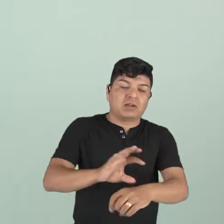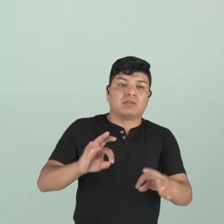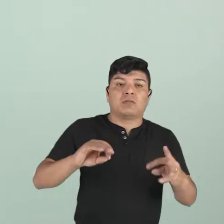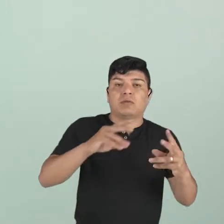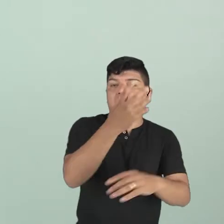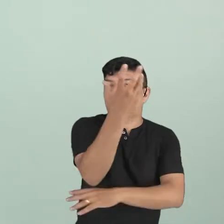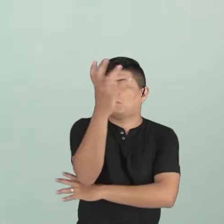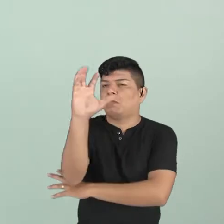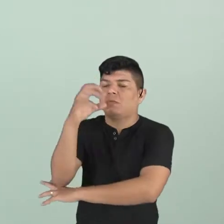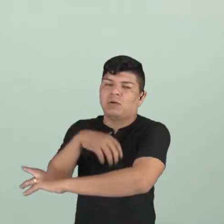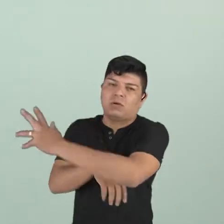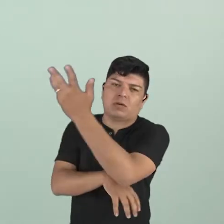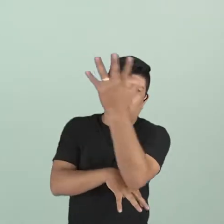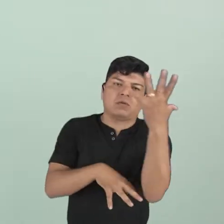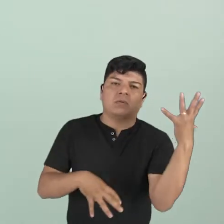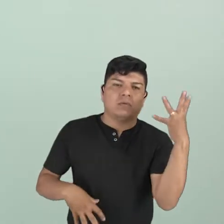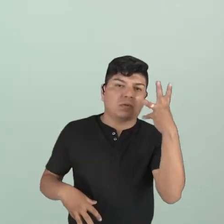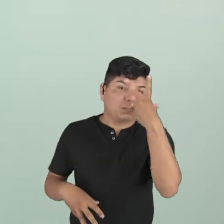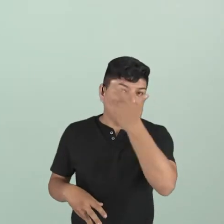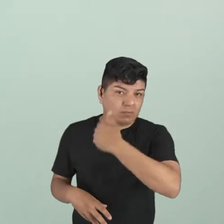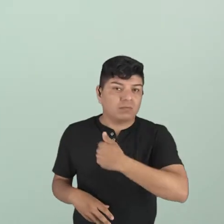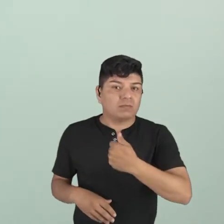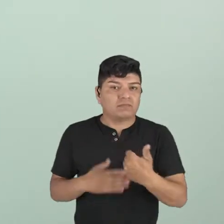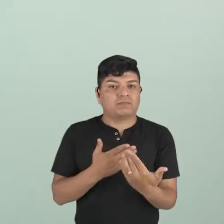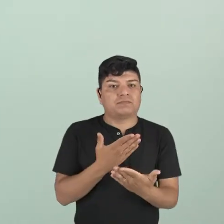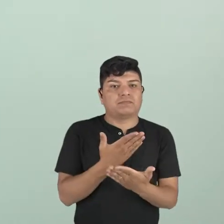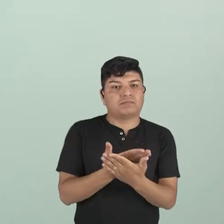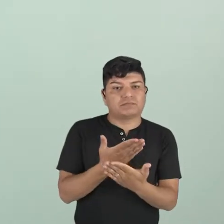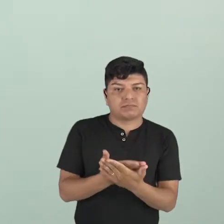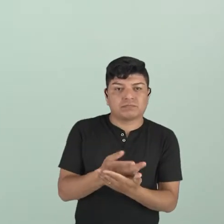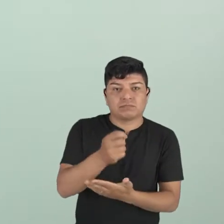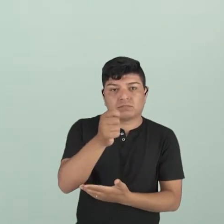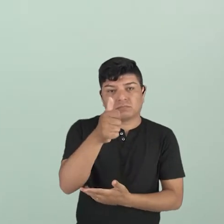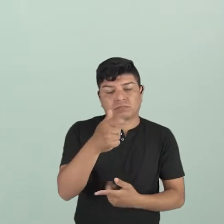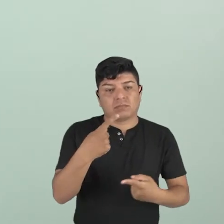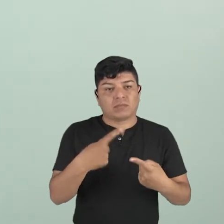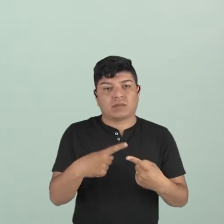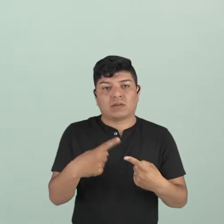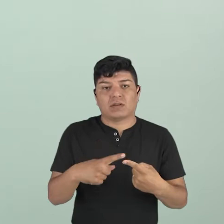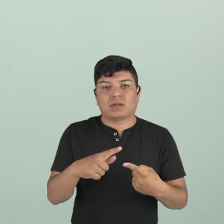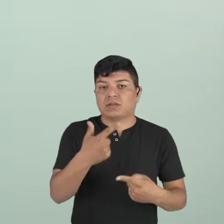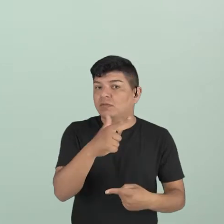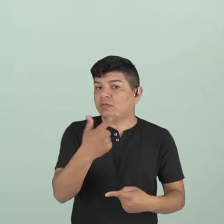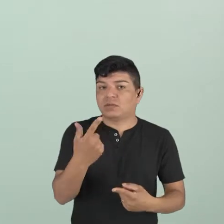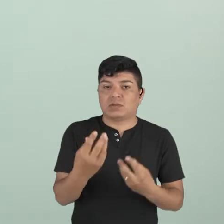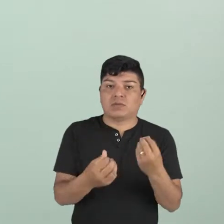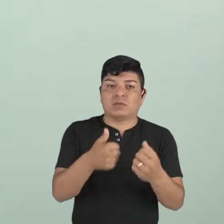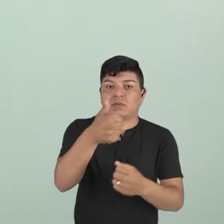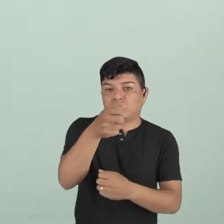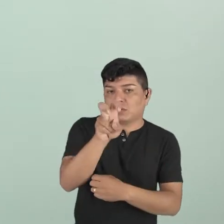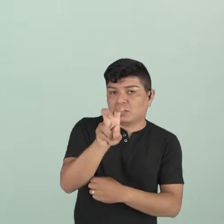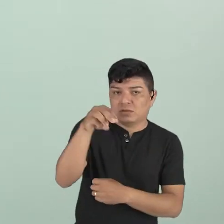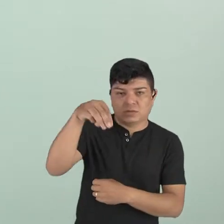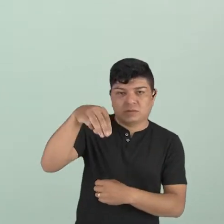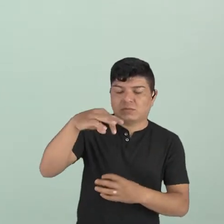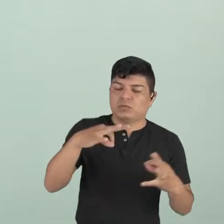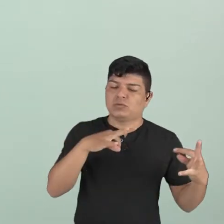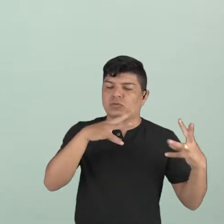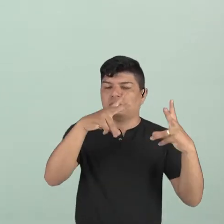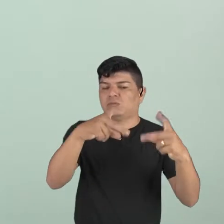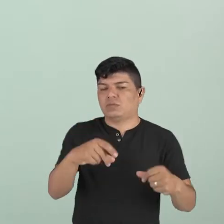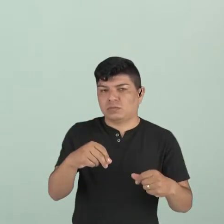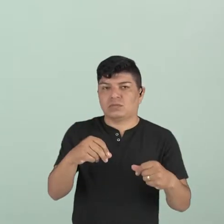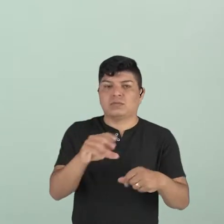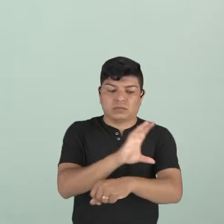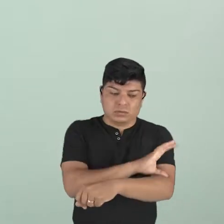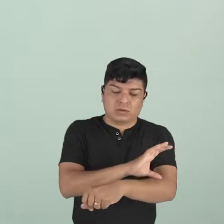paisagem, enfim. Então vamos estudar um pouco, né, porque eu não tenho como falar aqui em 15 minutos de todas as culturas